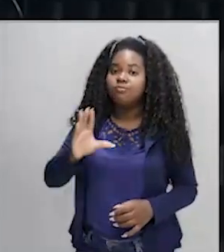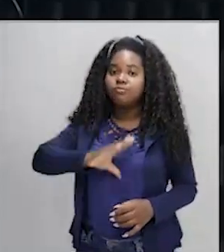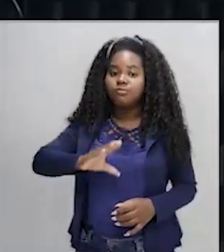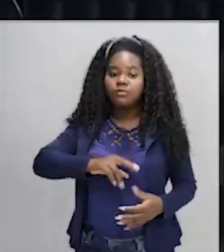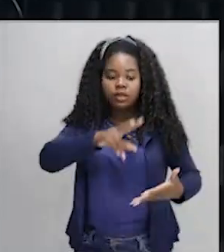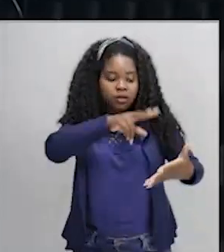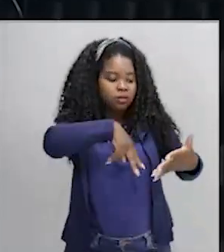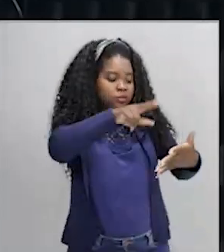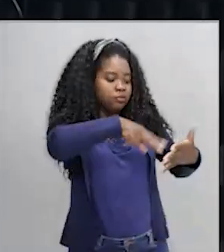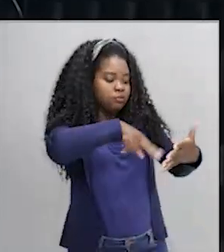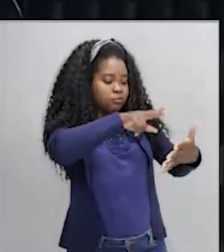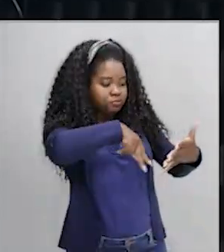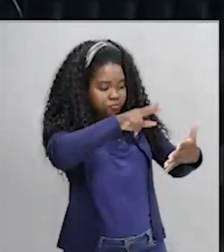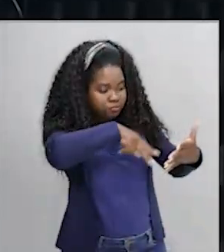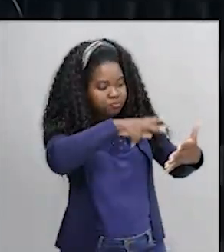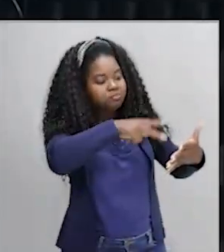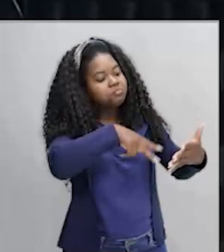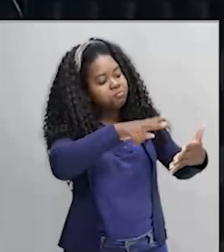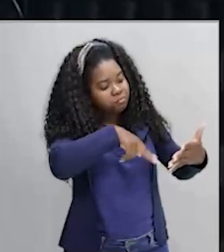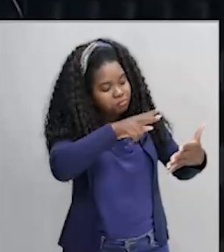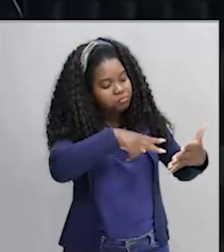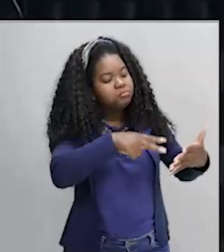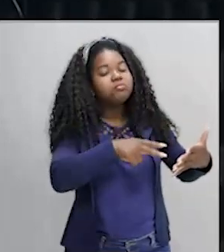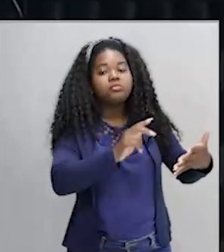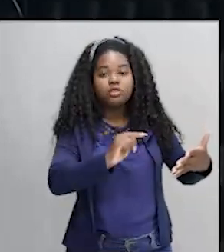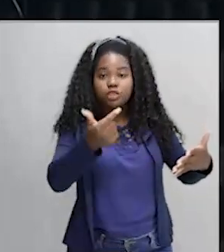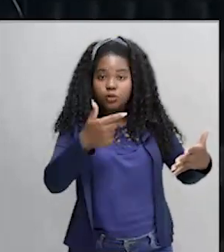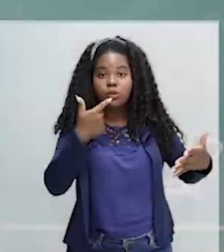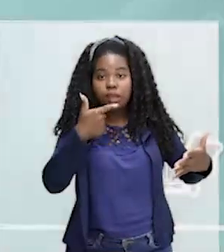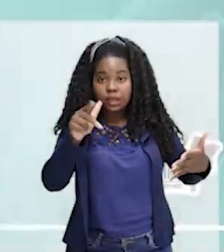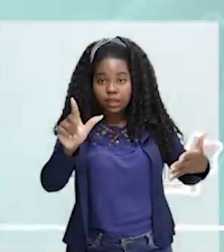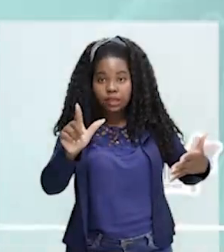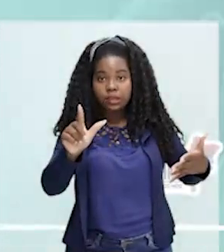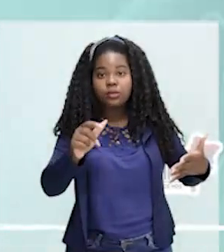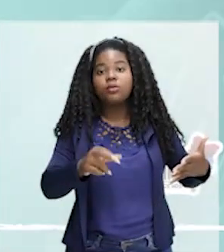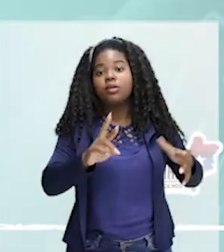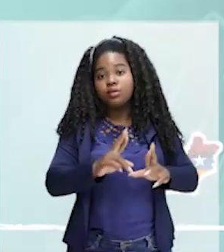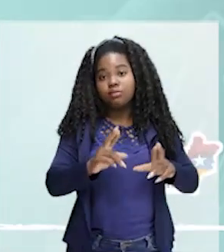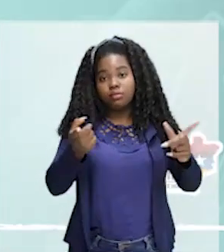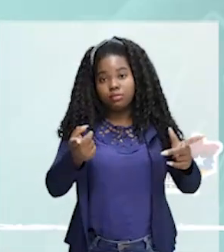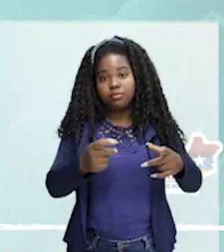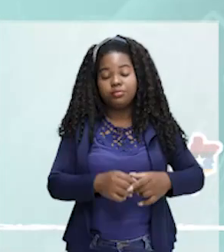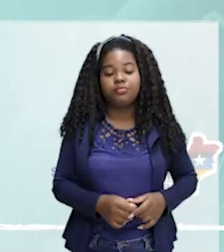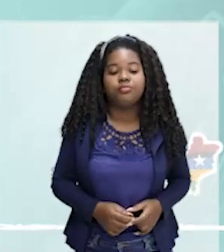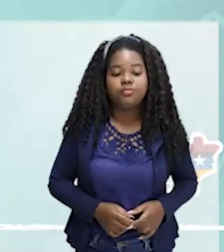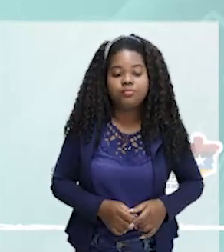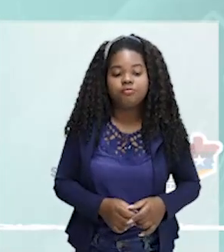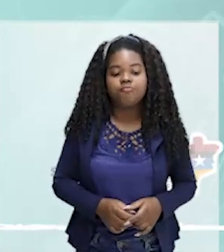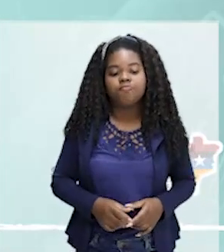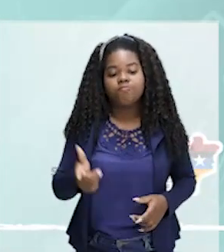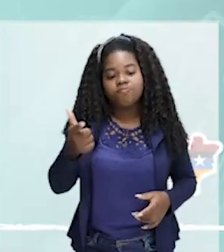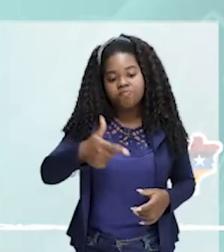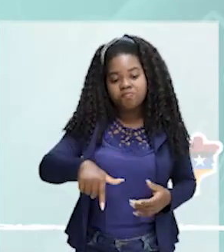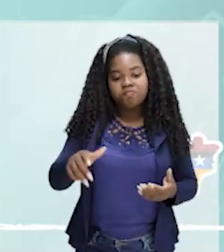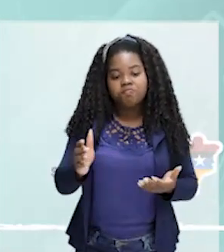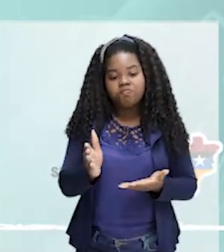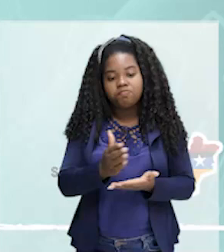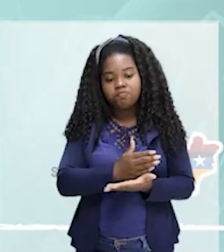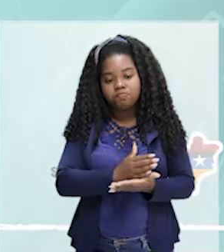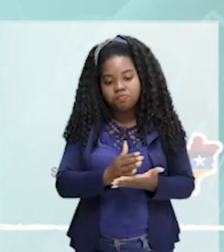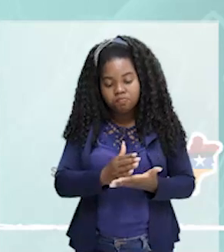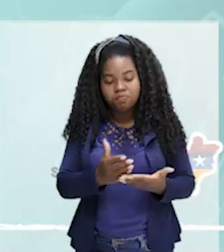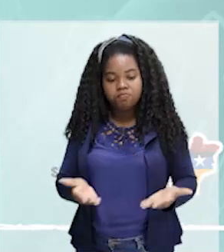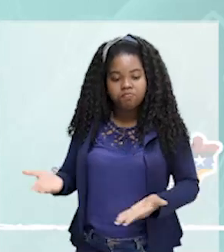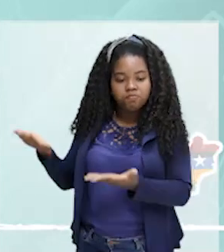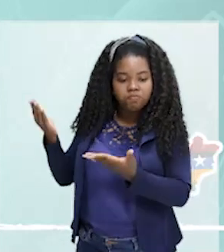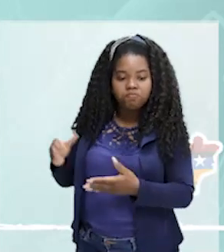uma leitura ou adquirindo conhecimento de uma língua estrangeira. Algumas vezes, é difícil entender o sentido dos